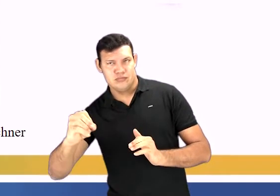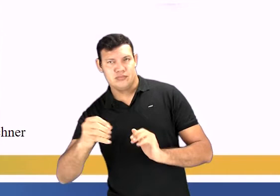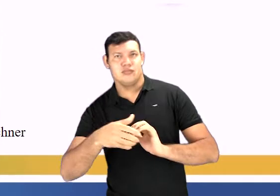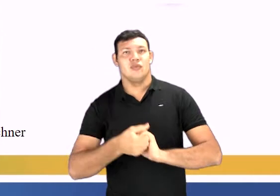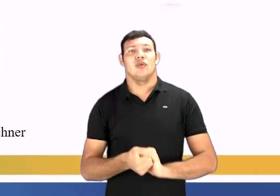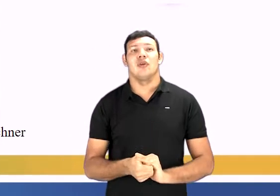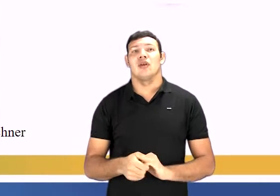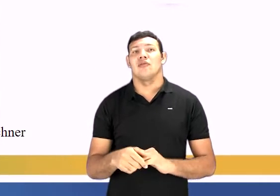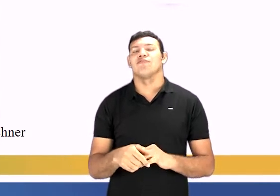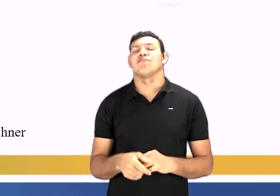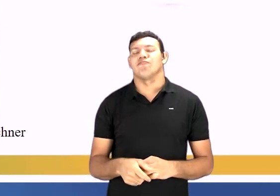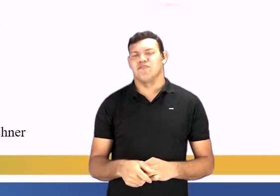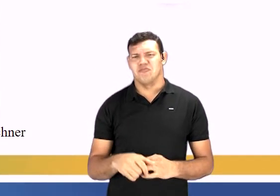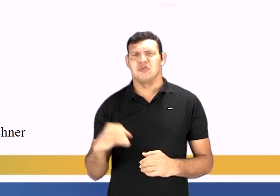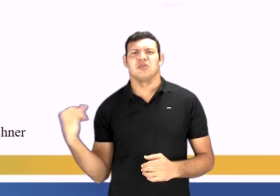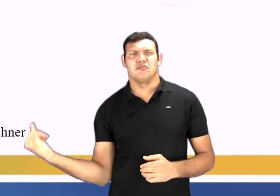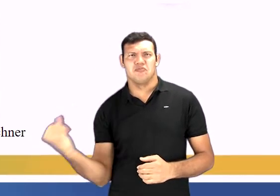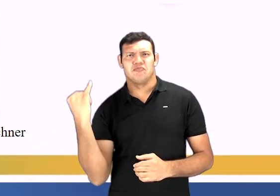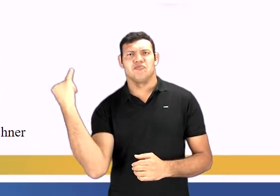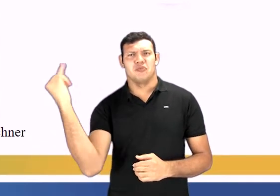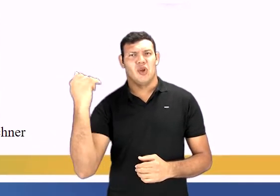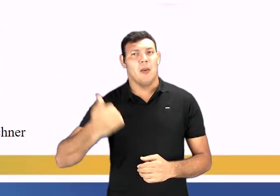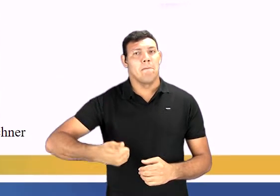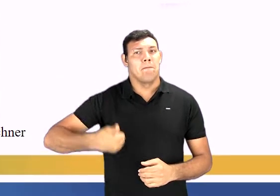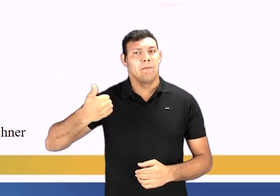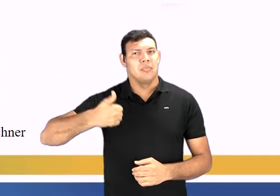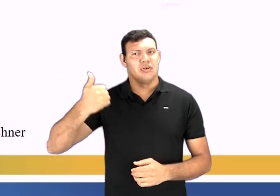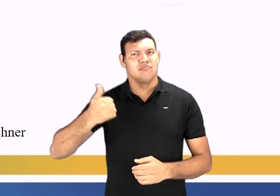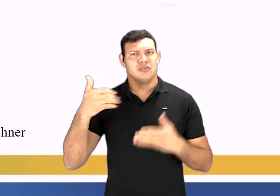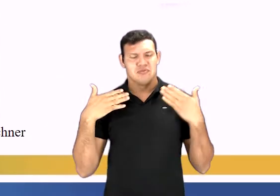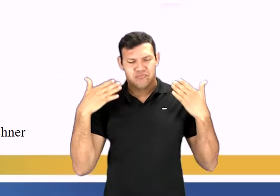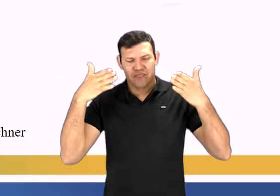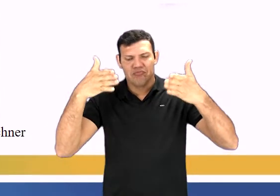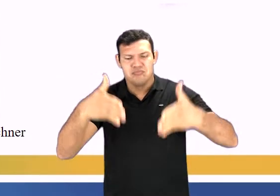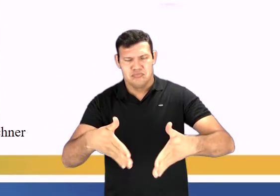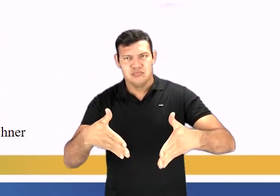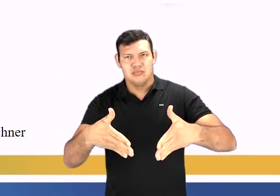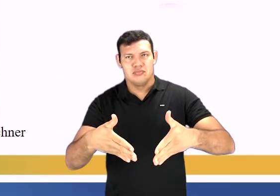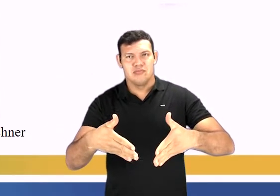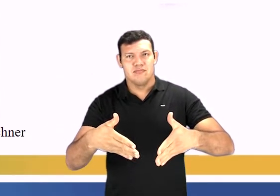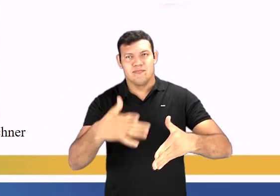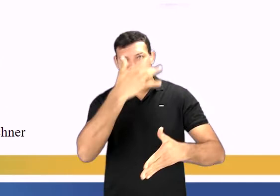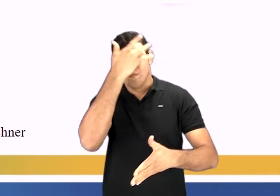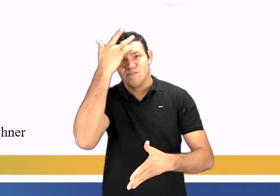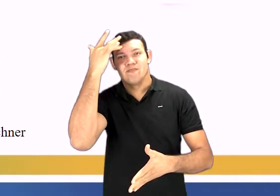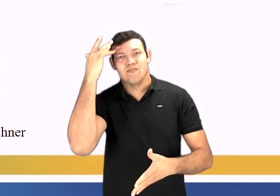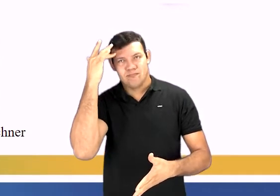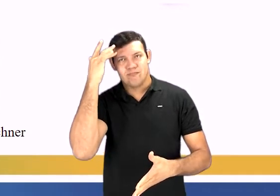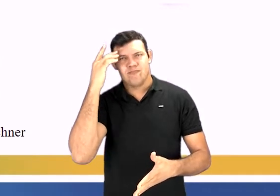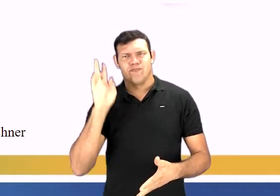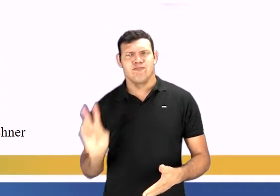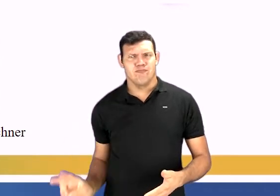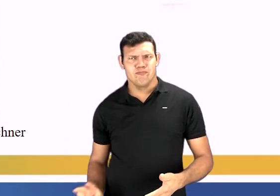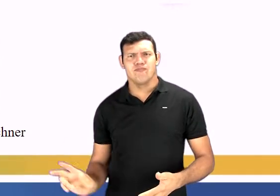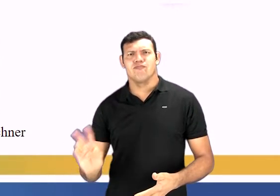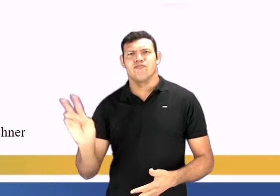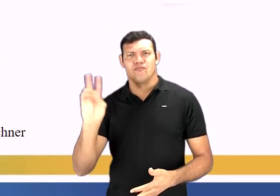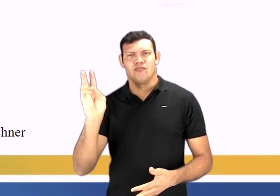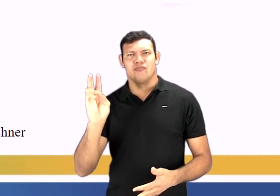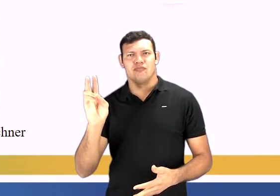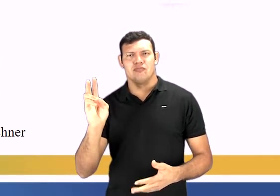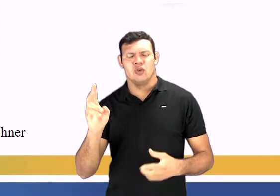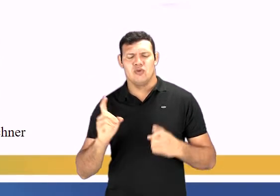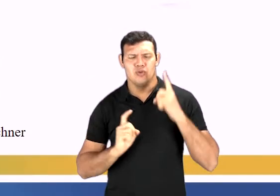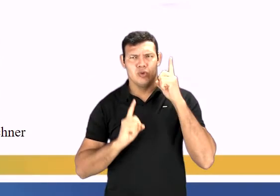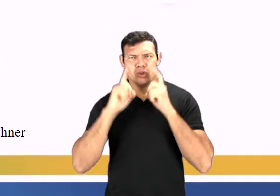e talvez o primeiro a focar em aspectos subjetivos, valorizando a expressão